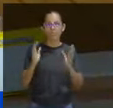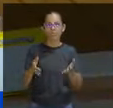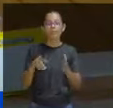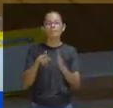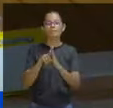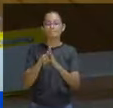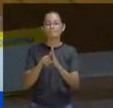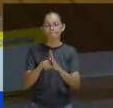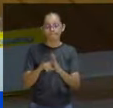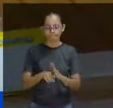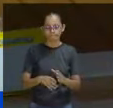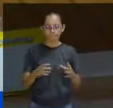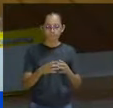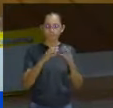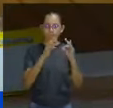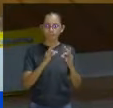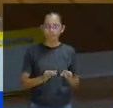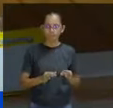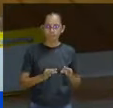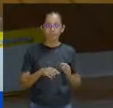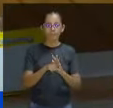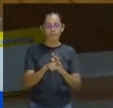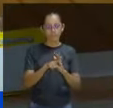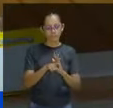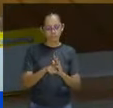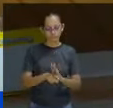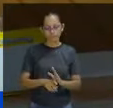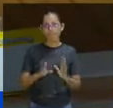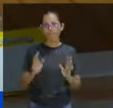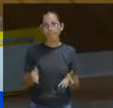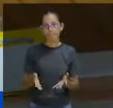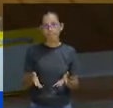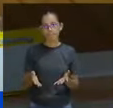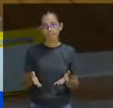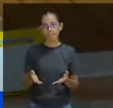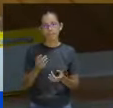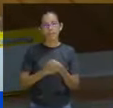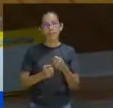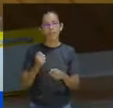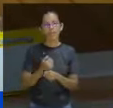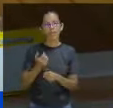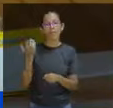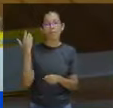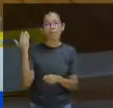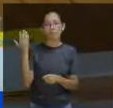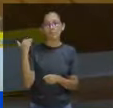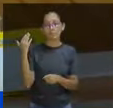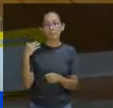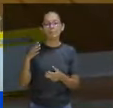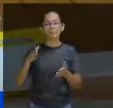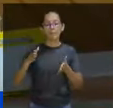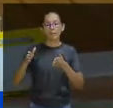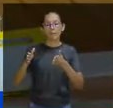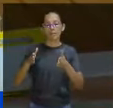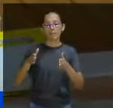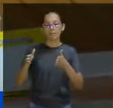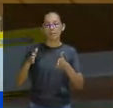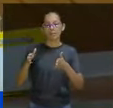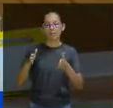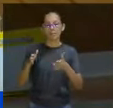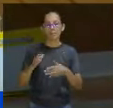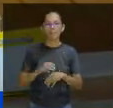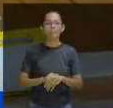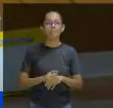foi devolvido, oportunizado ao partido fazer manifestação, fez